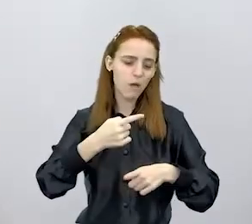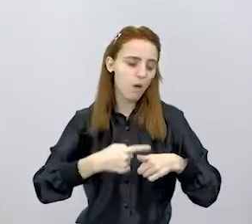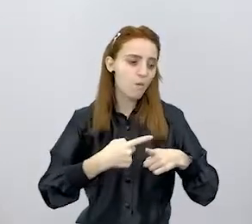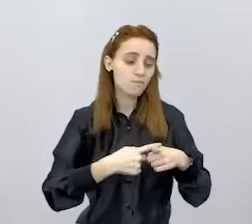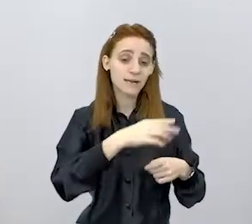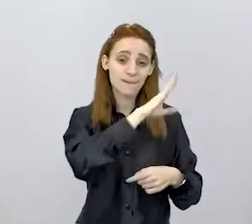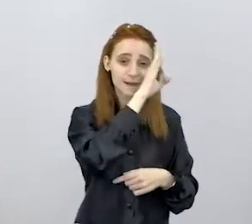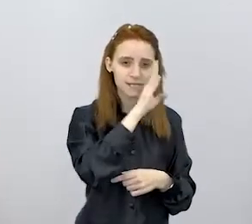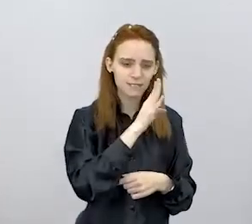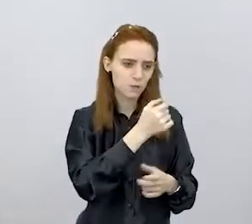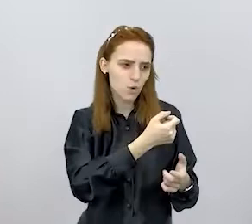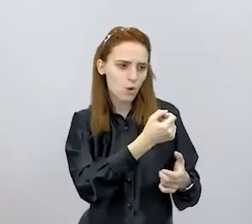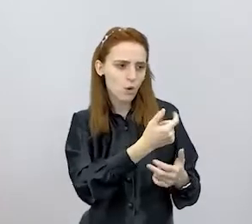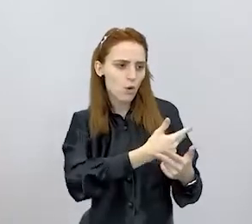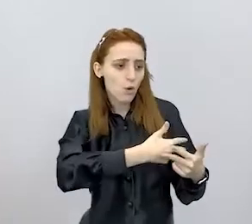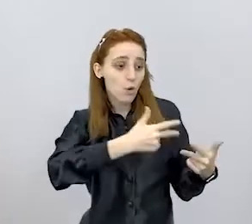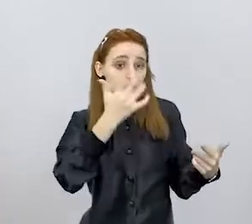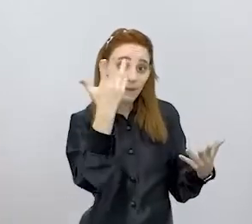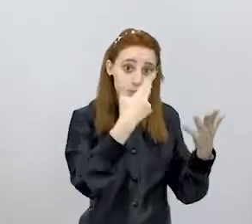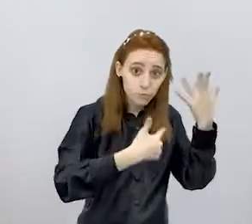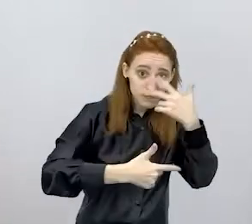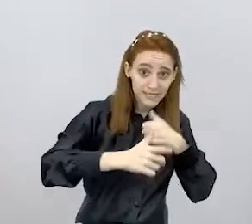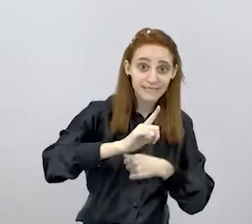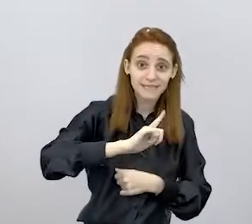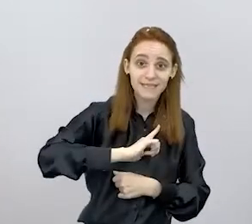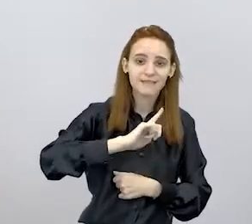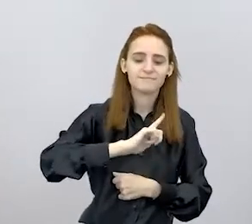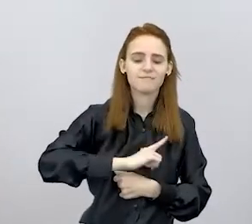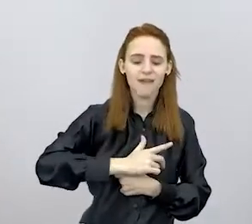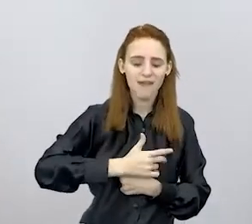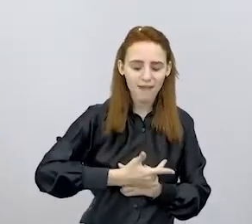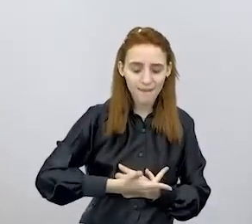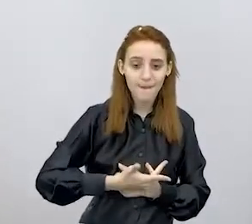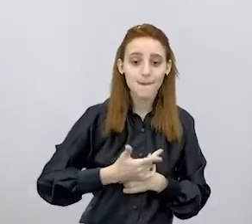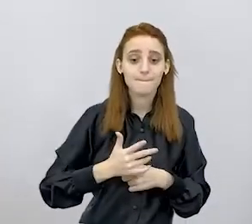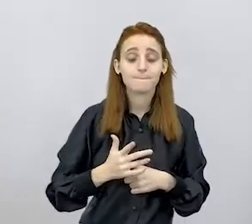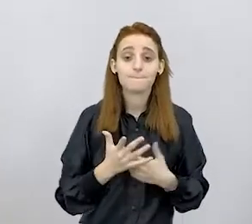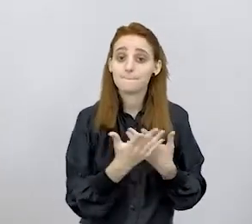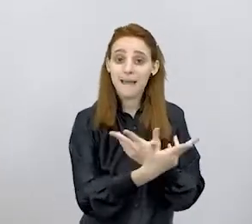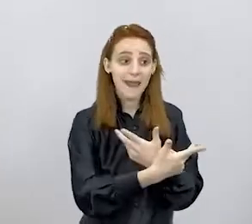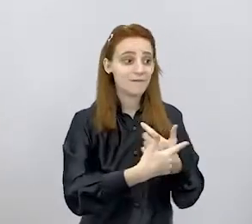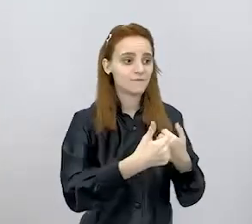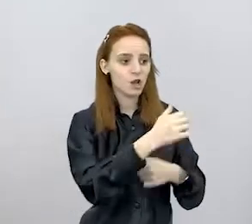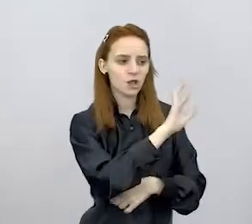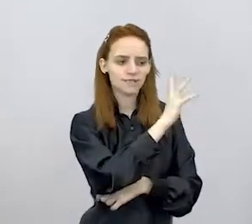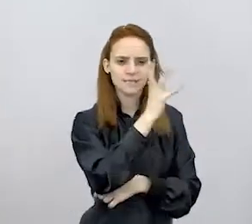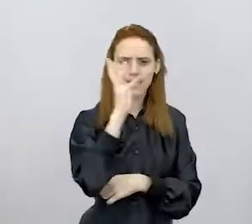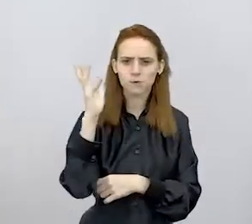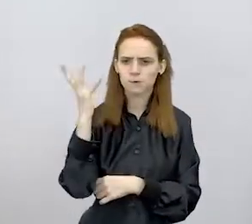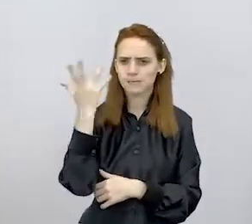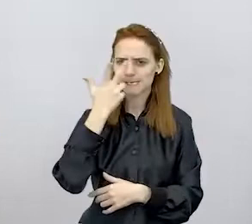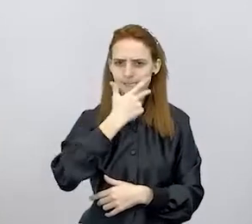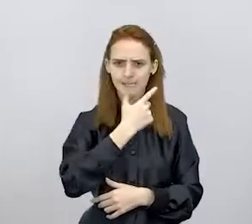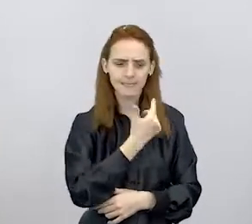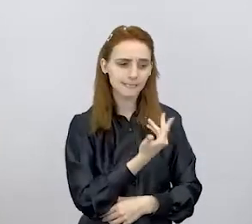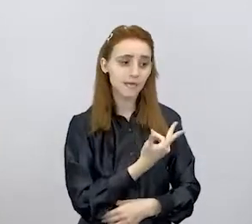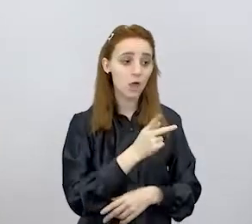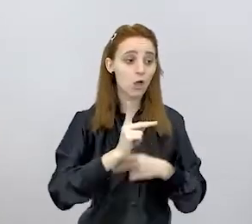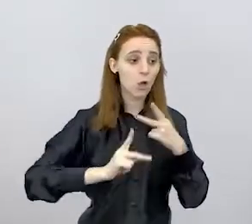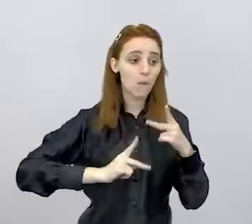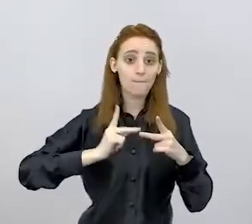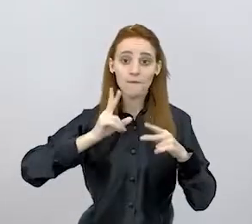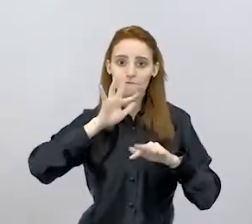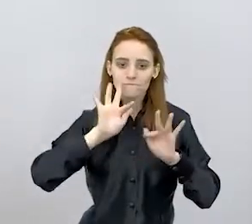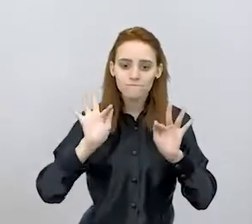O Brasil é um país que tem muitas coisas lindas. Ouso dizer que a maioria das coisas maravilosas, natureza exuberante e tal, o povo